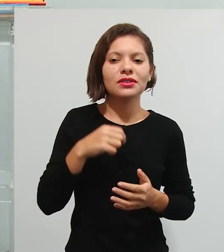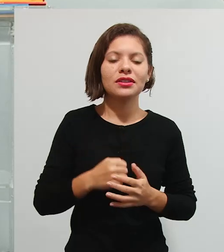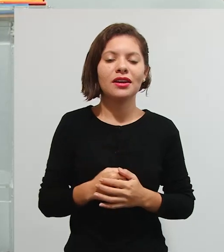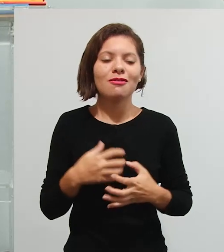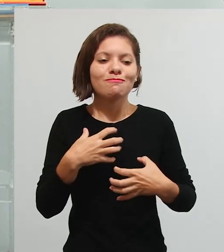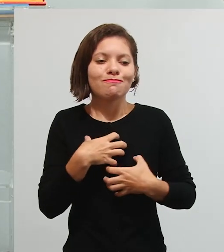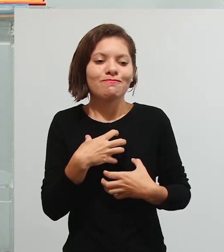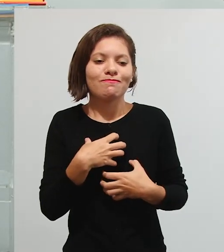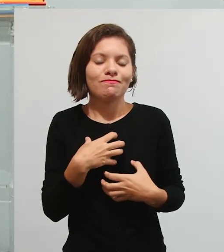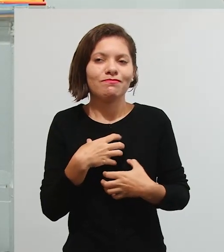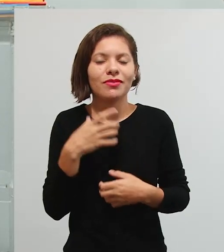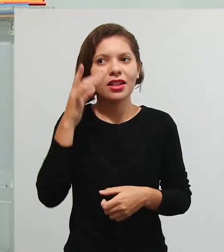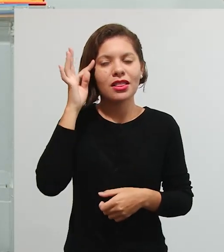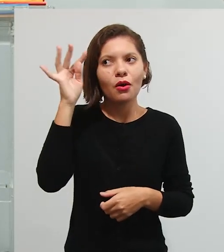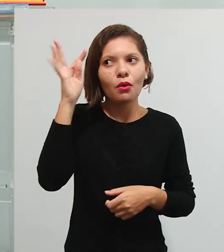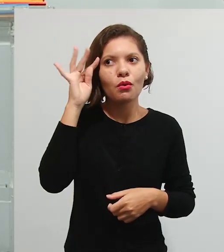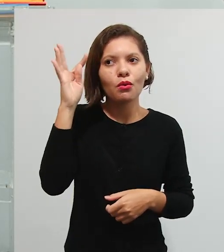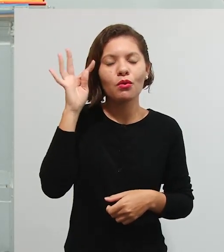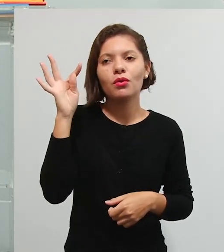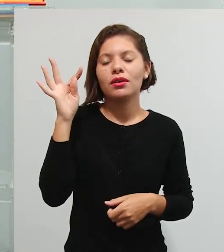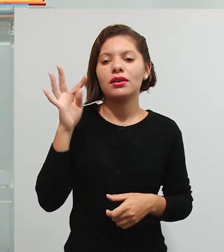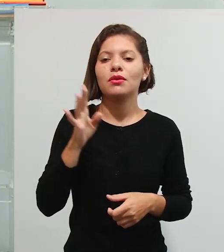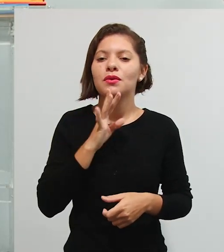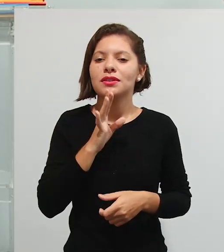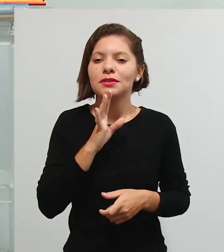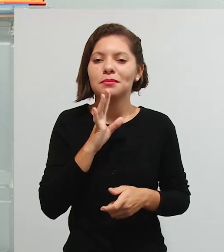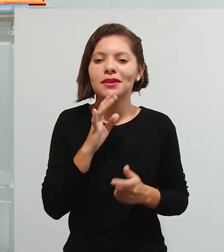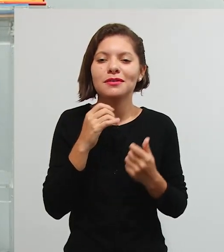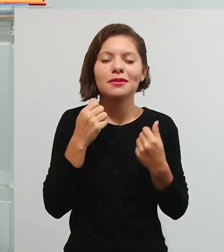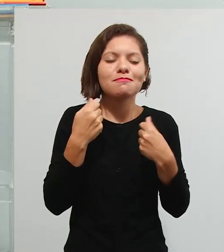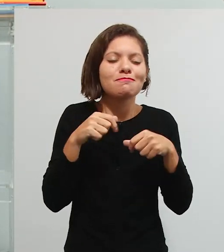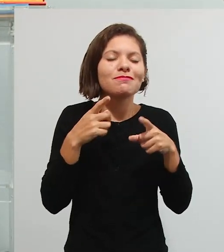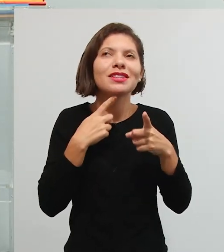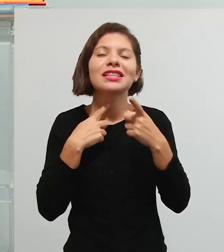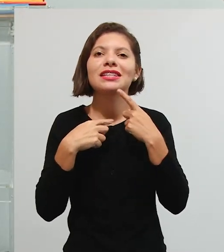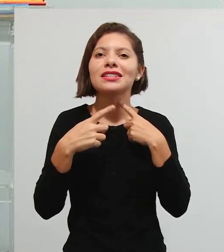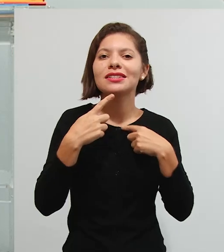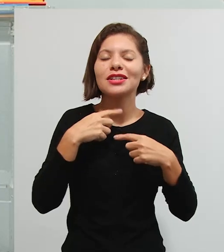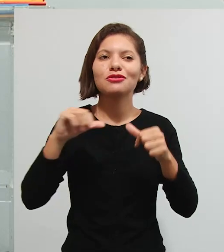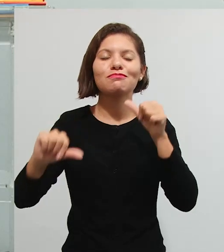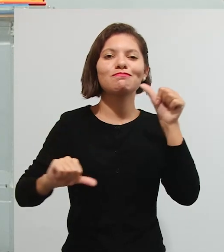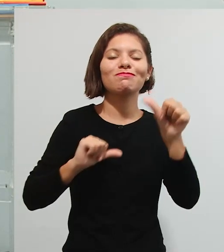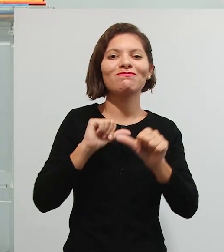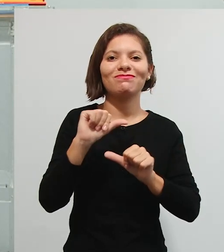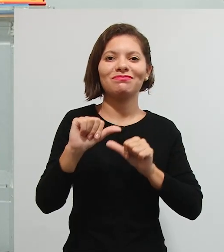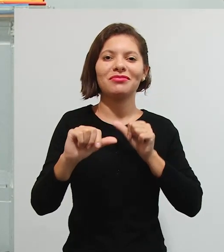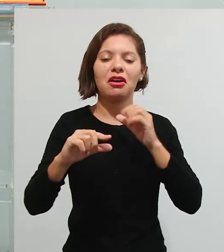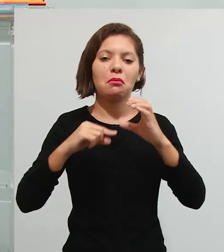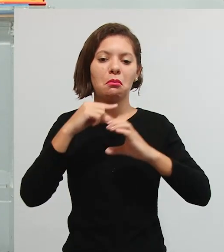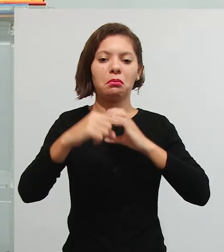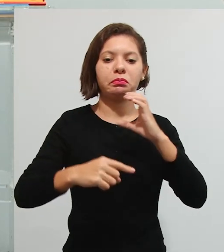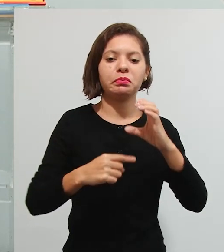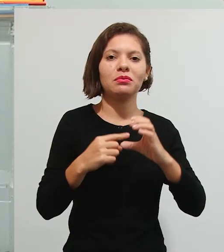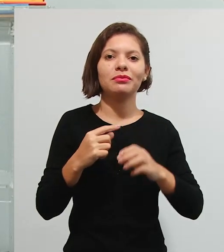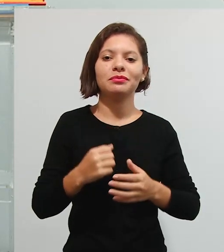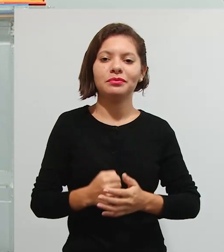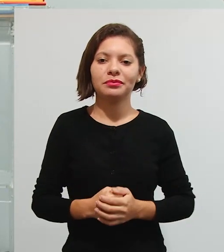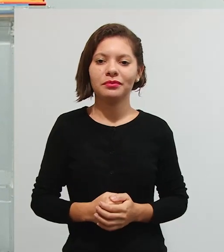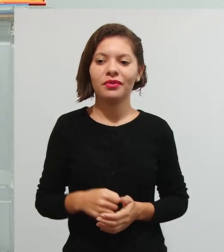sobre, iluminado aí pela Magda Damiani, pela Luciana Penitente, pelo Paulo Freire, pelo Pedro